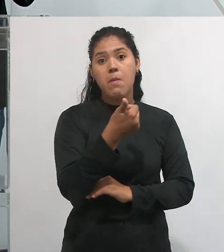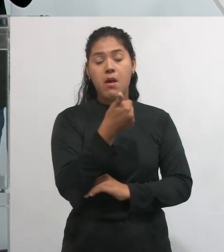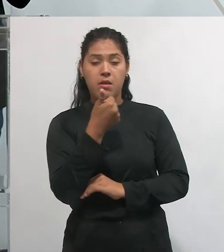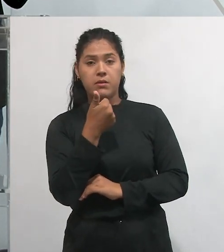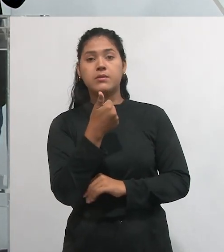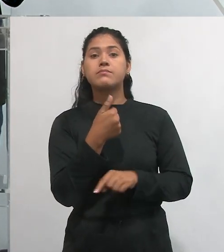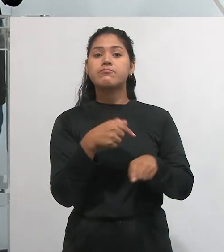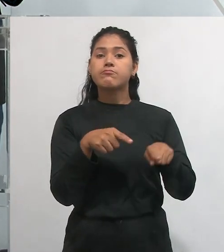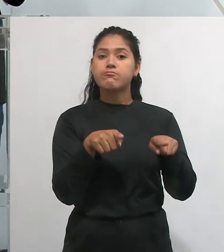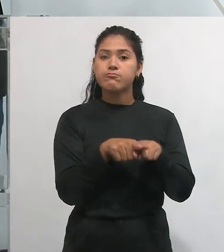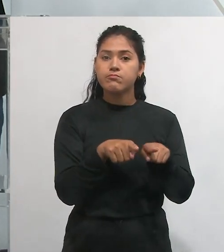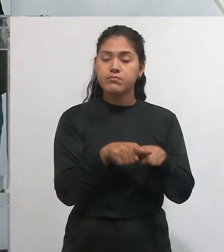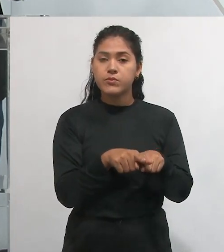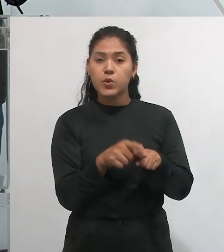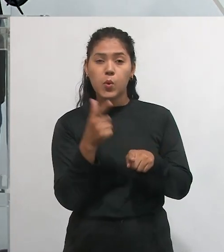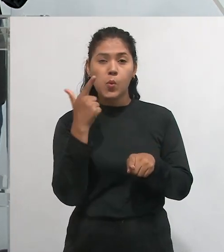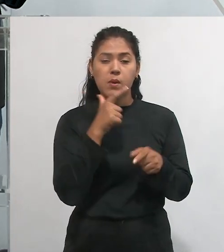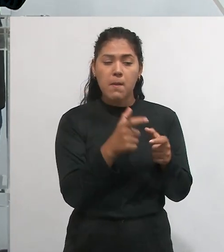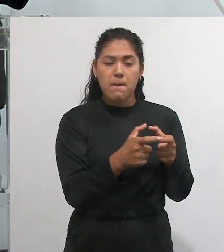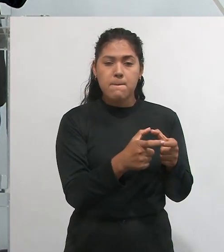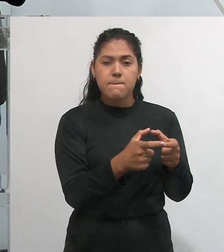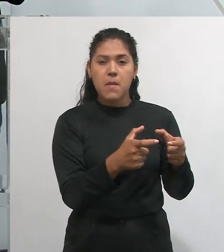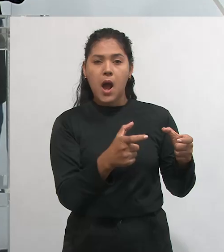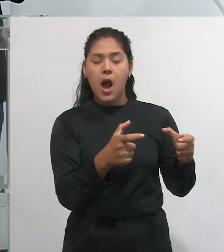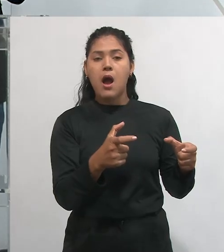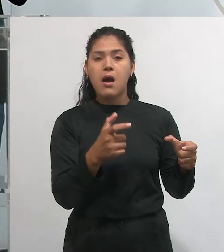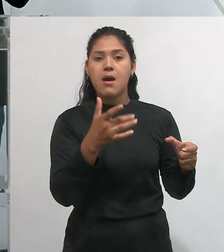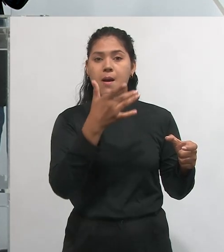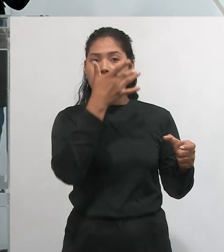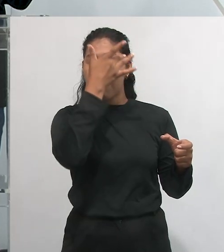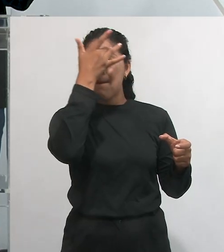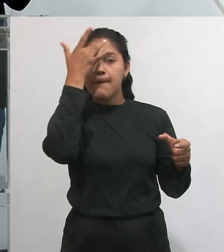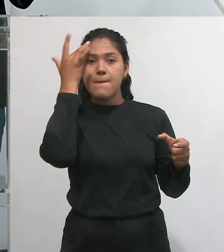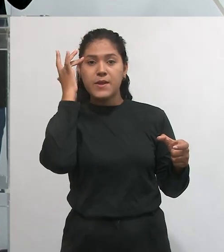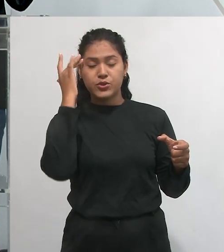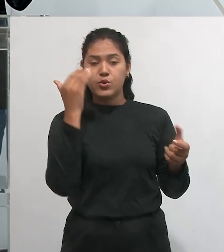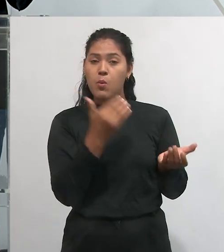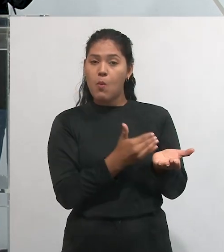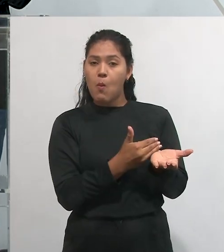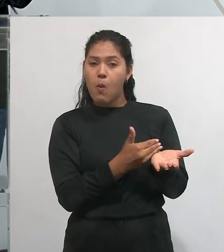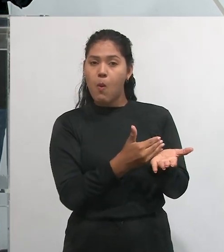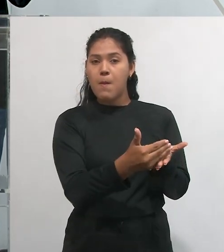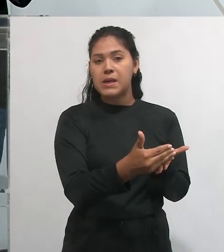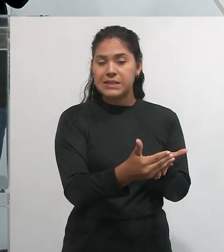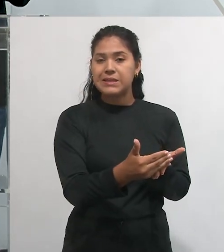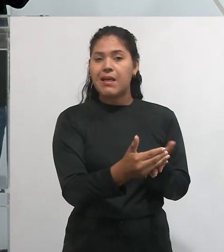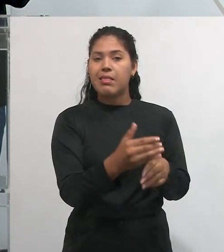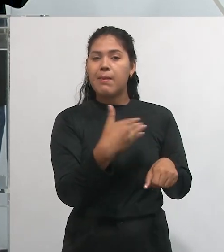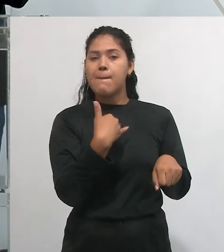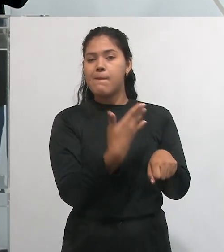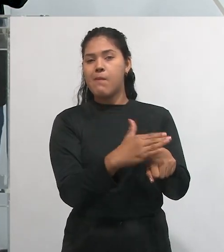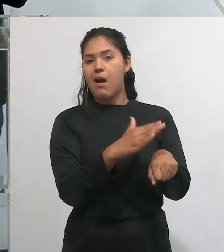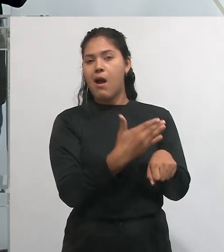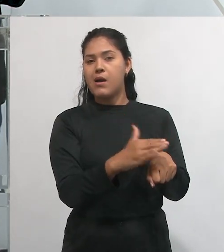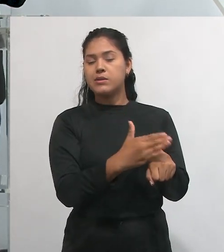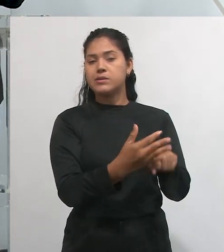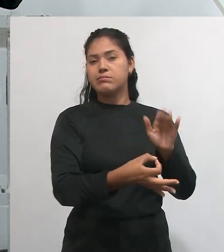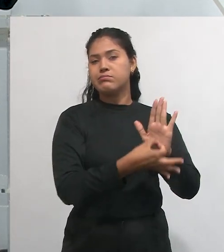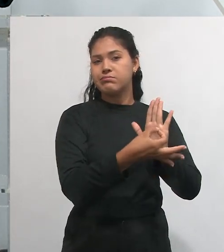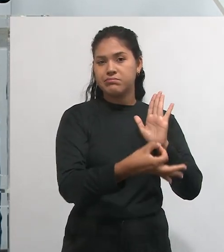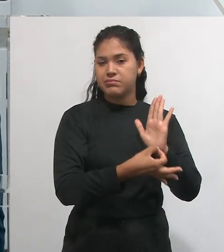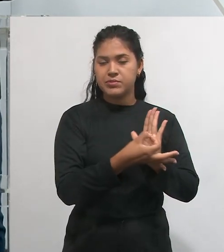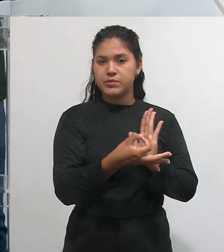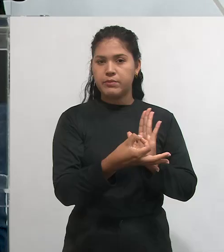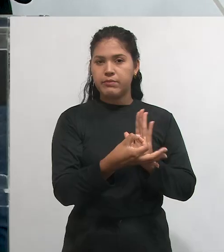melhorar e impulsionar as pessoas para que dominasse e criasse o bom discurso. Eles